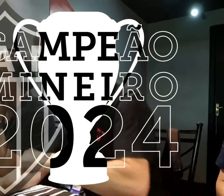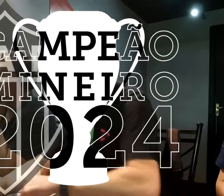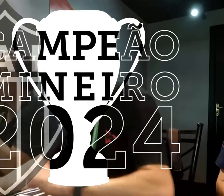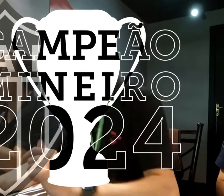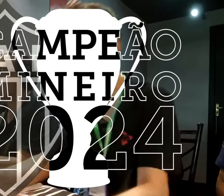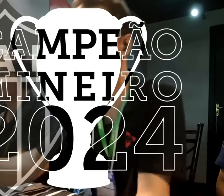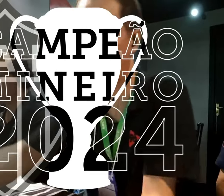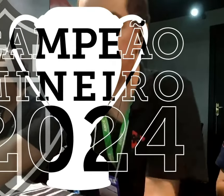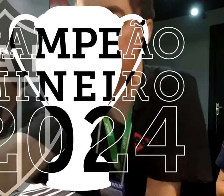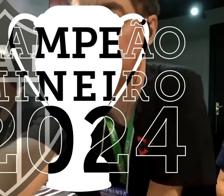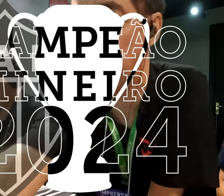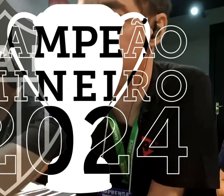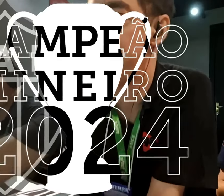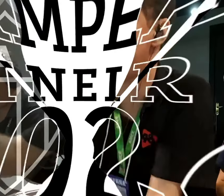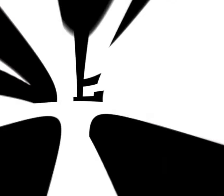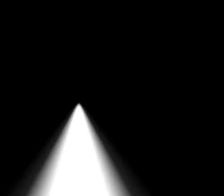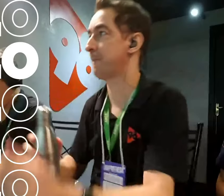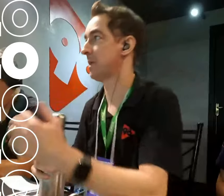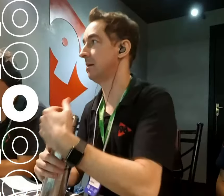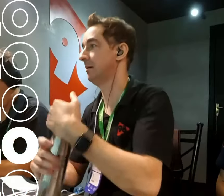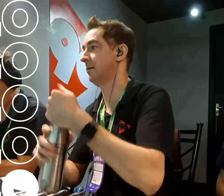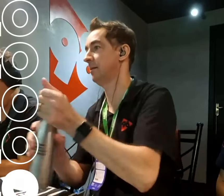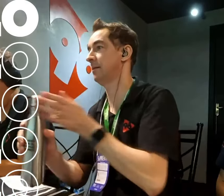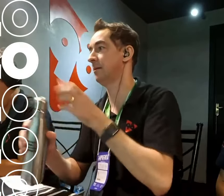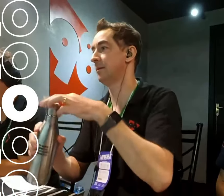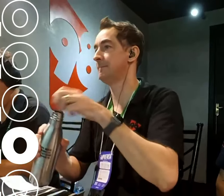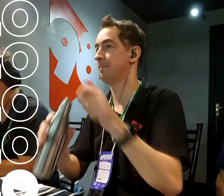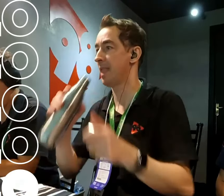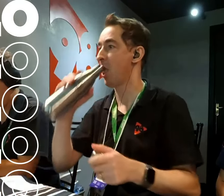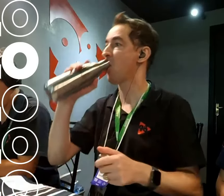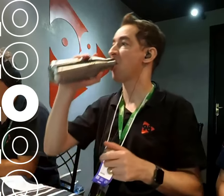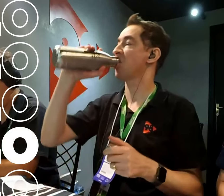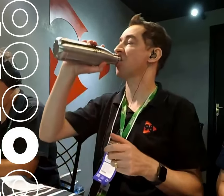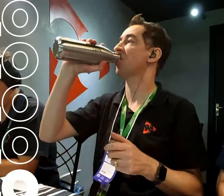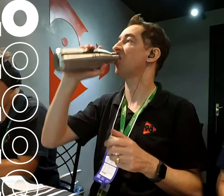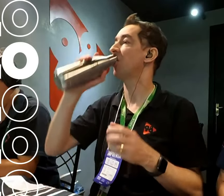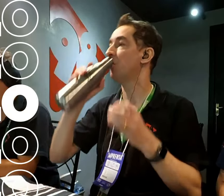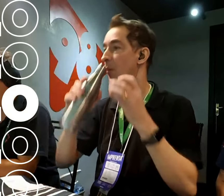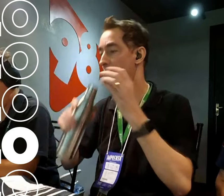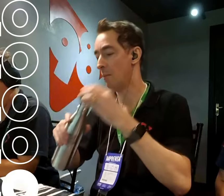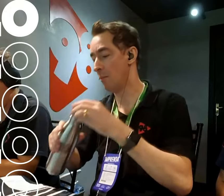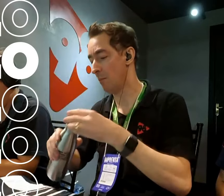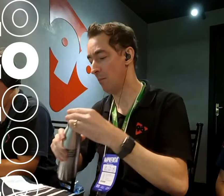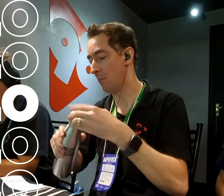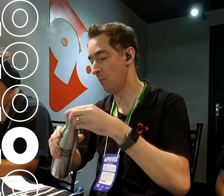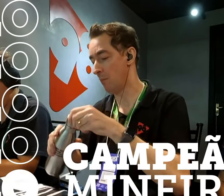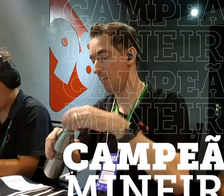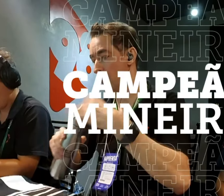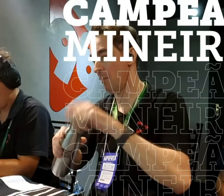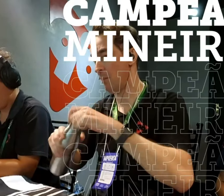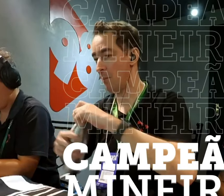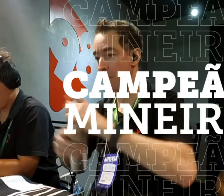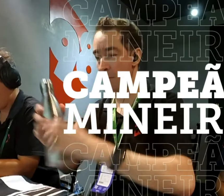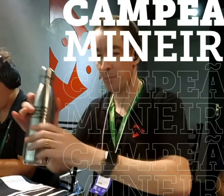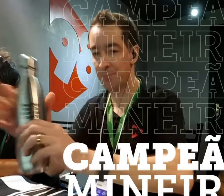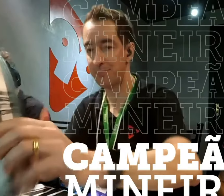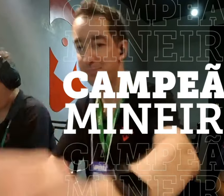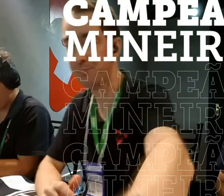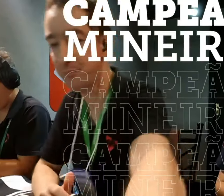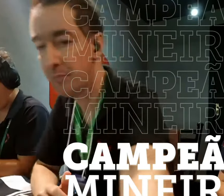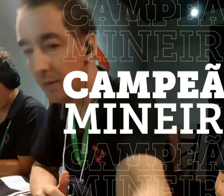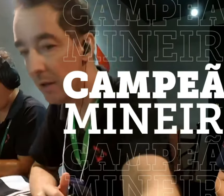carecas O galo é penta campeão Mineiro mostra que o Estado tem dono de fato e de